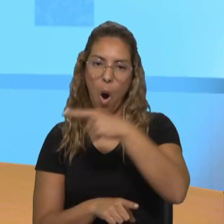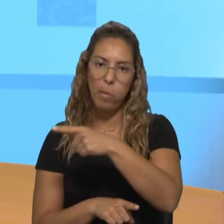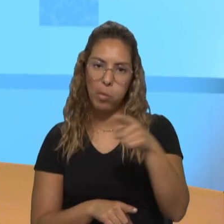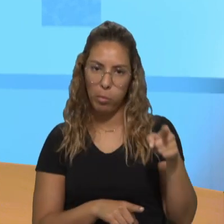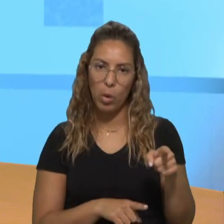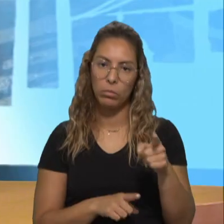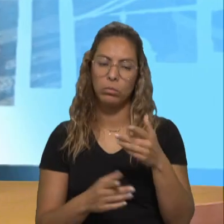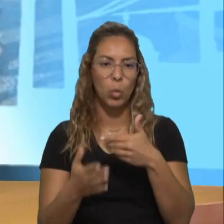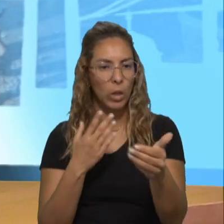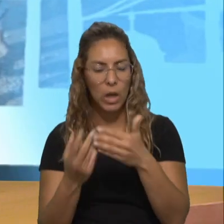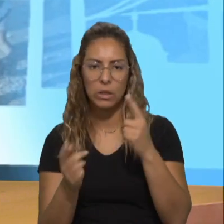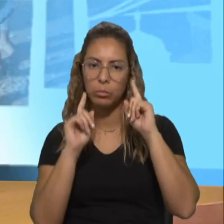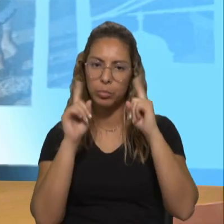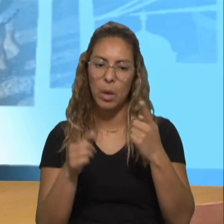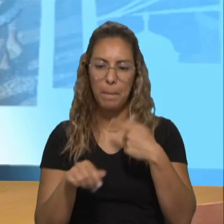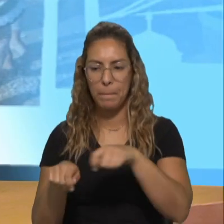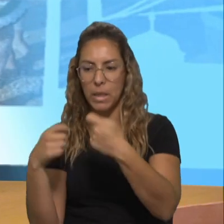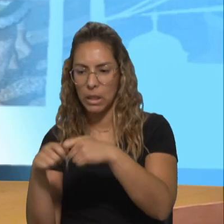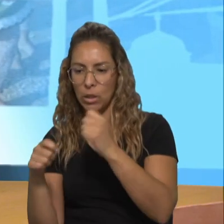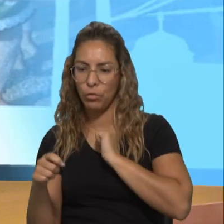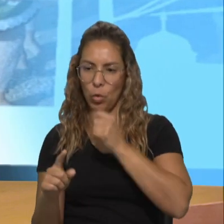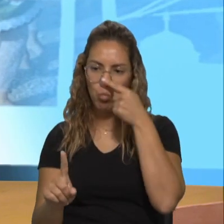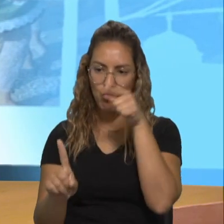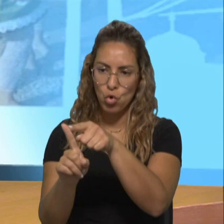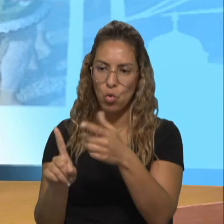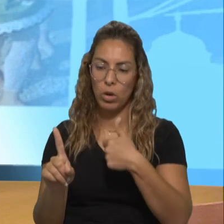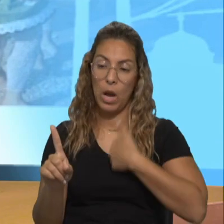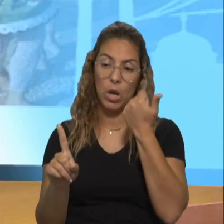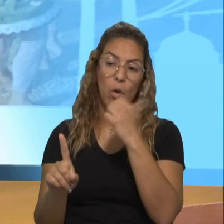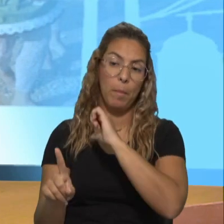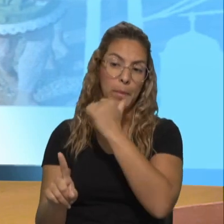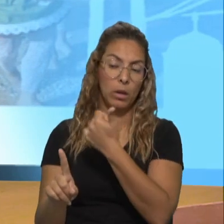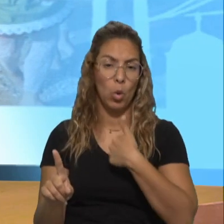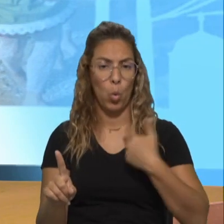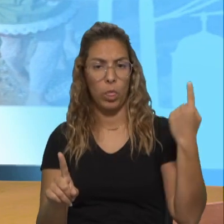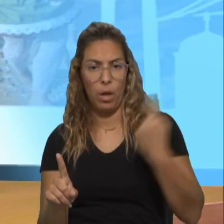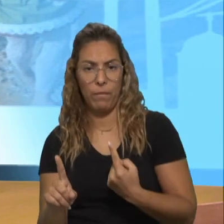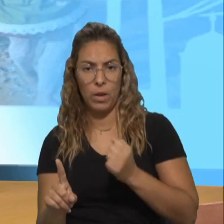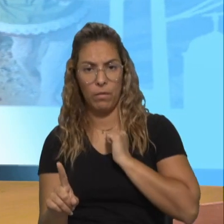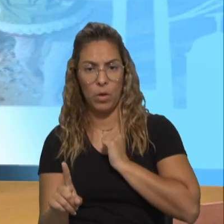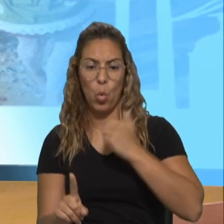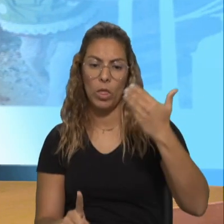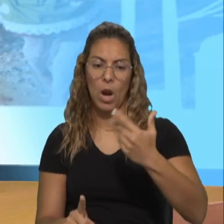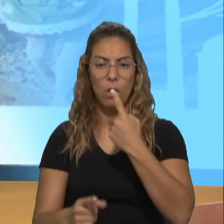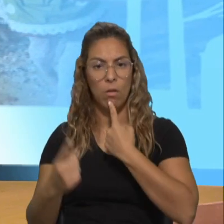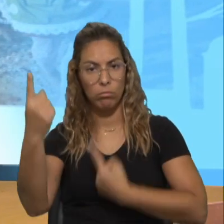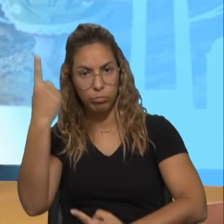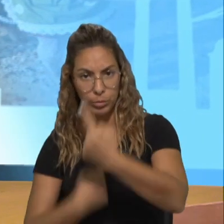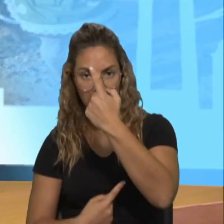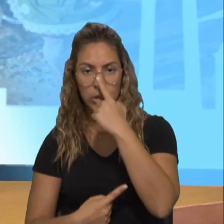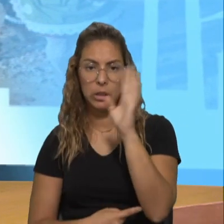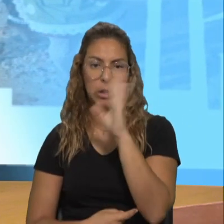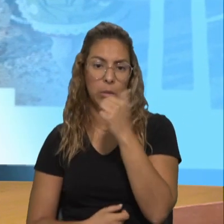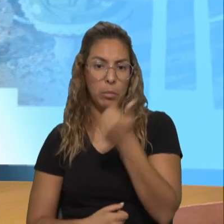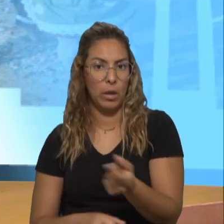ok, independentemente do meu partido ou da pessoa em que eu votei ganhar ou não, eu cumpri o meu dever e, portanto, tenho o direito a reclamar se as coisas não funcionarem como